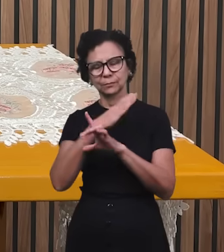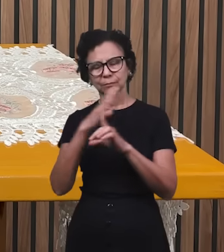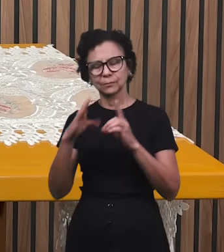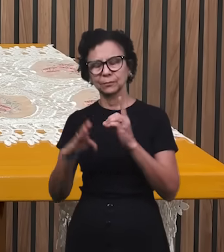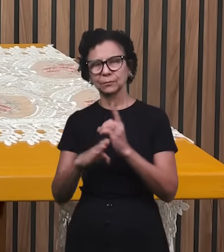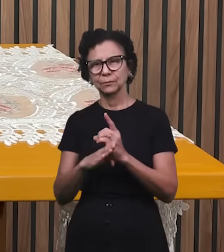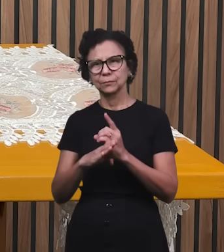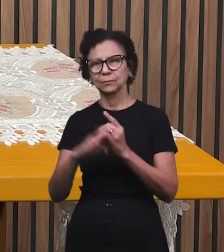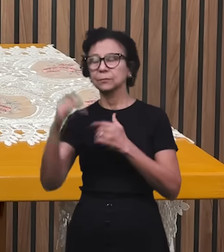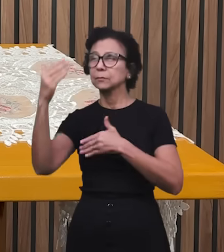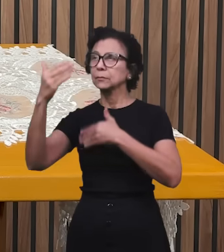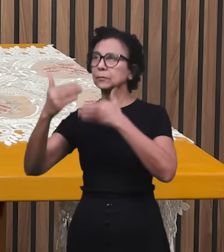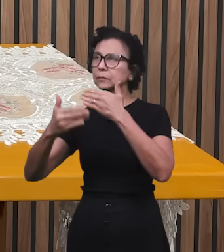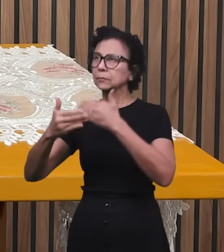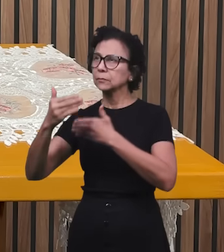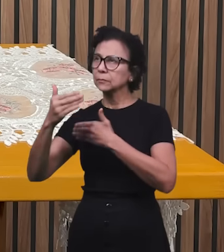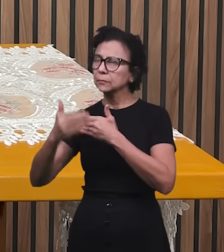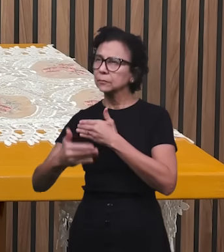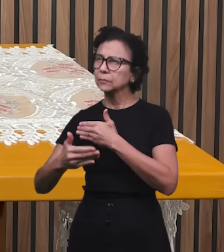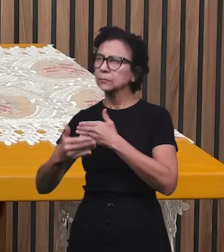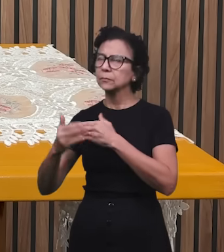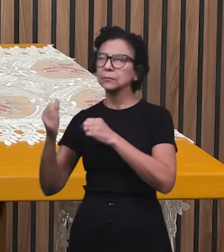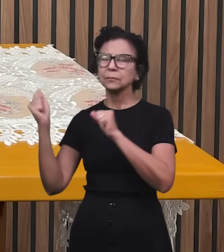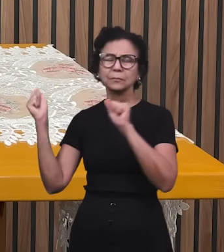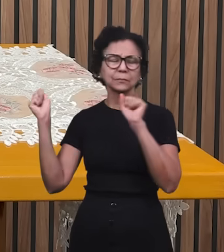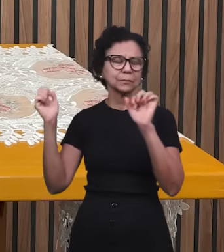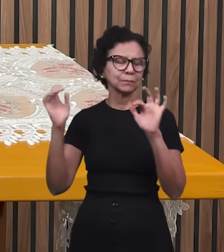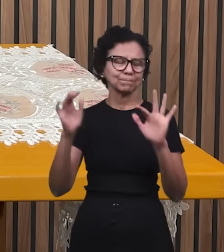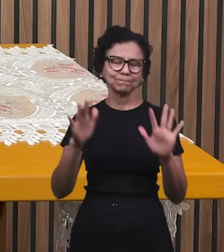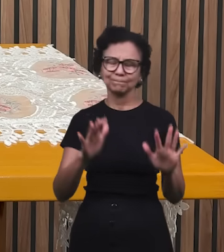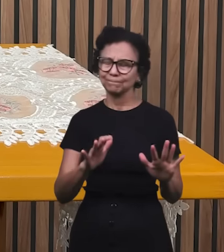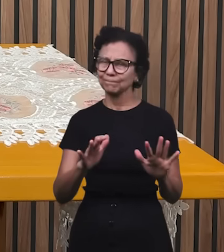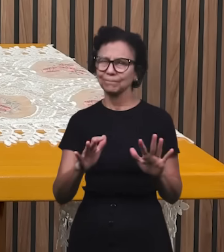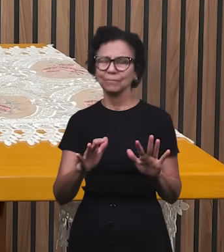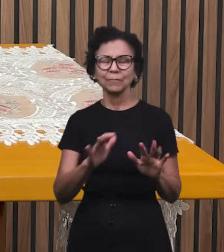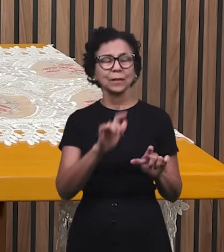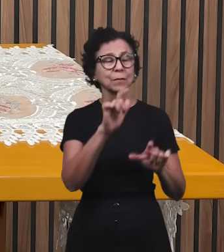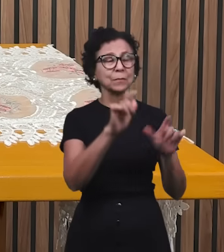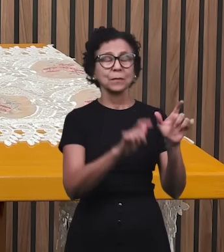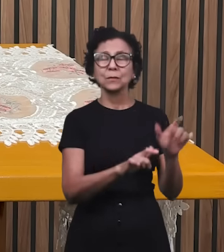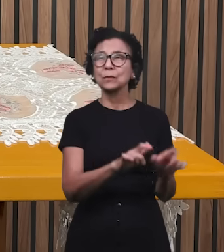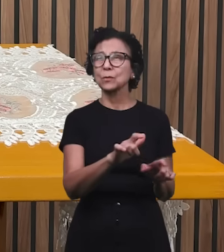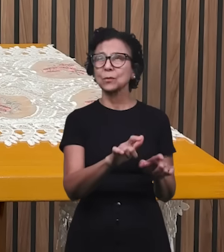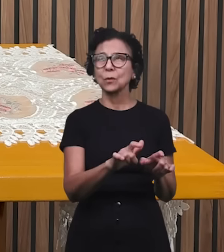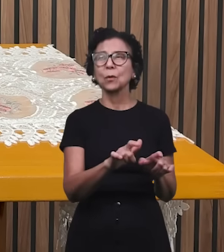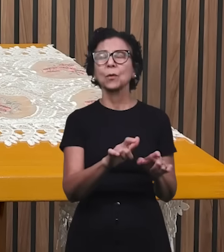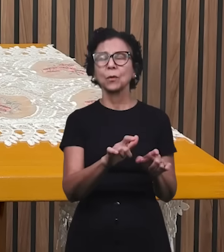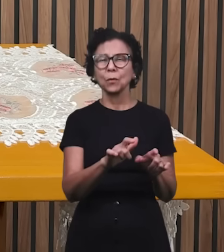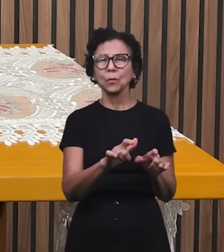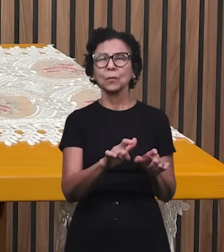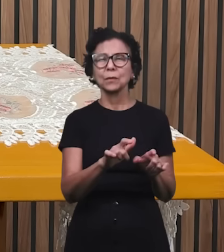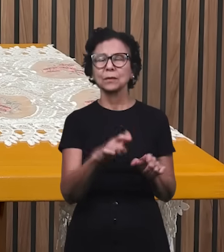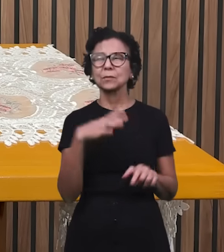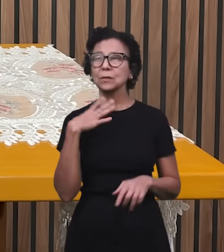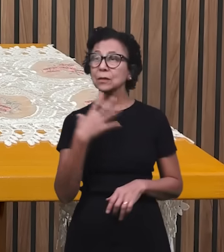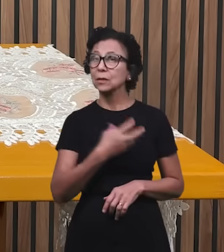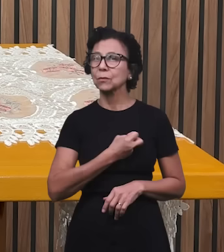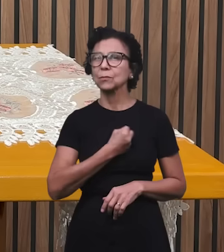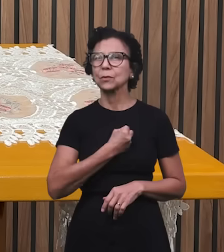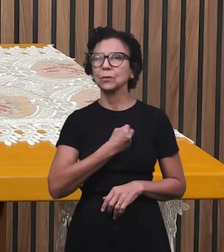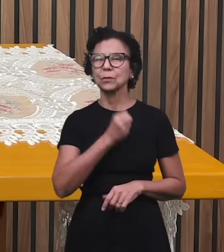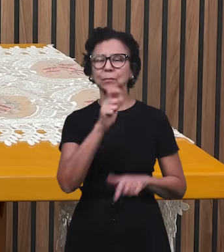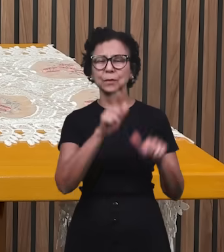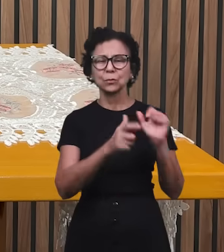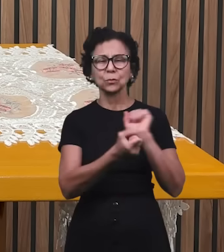tua presença, por aquilo que tu tens operado, pelas almas que foram alcançadas com salvação,